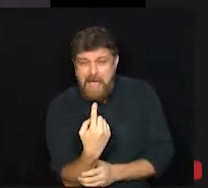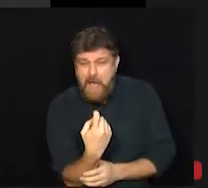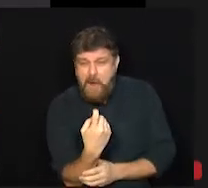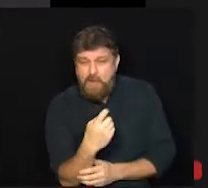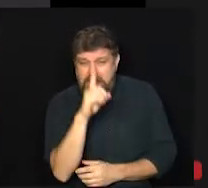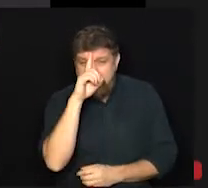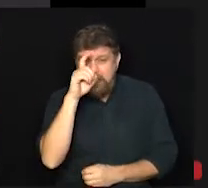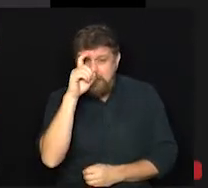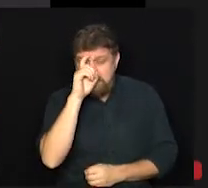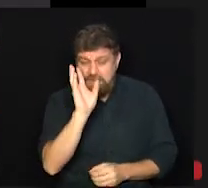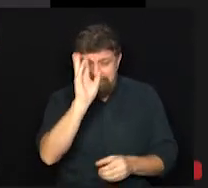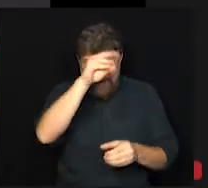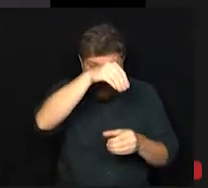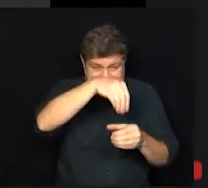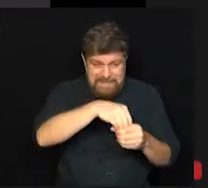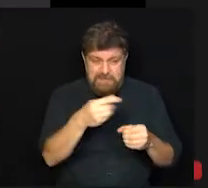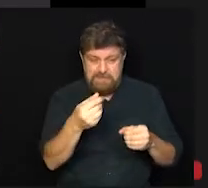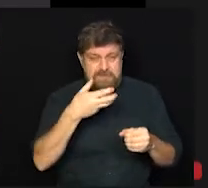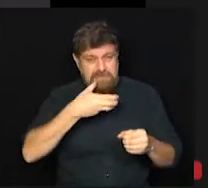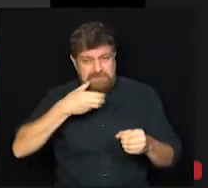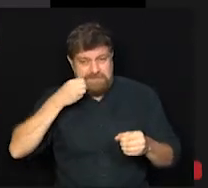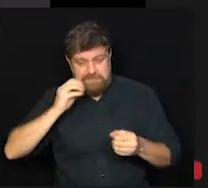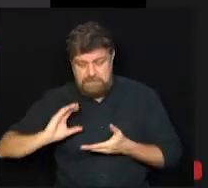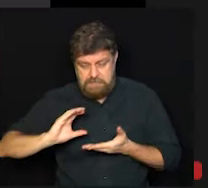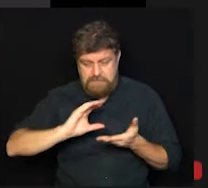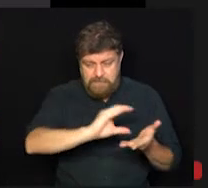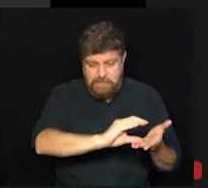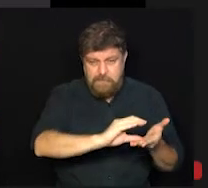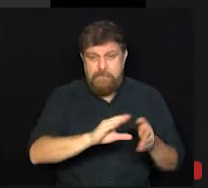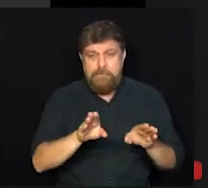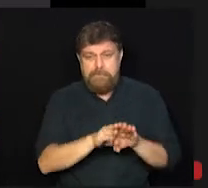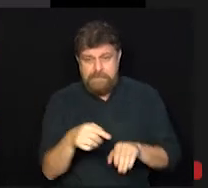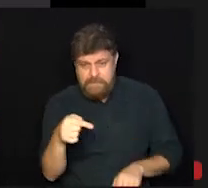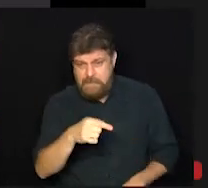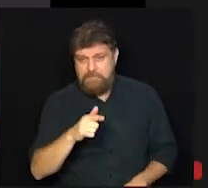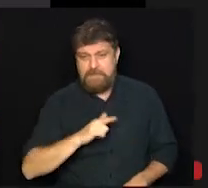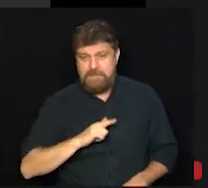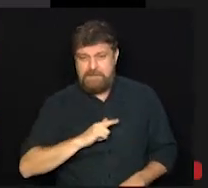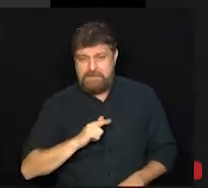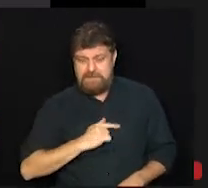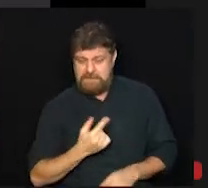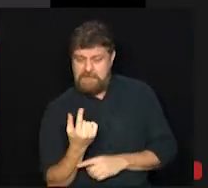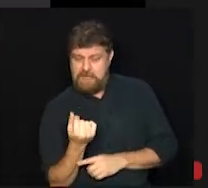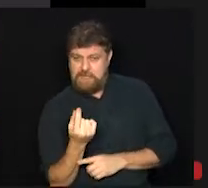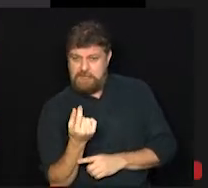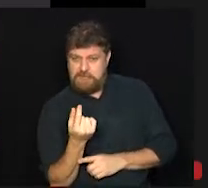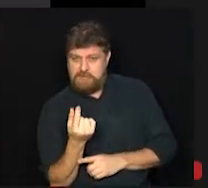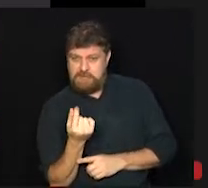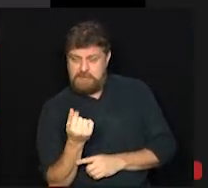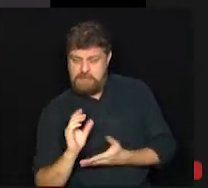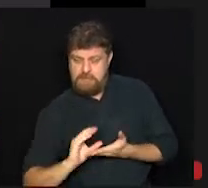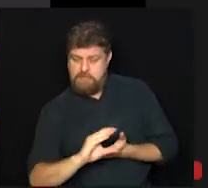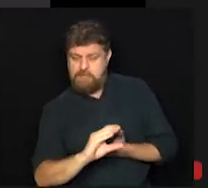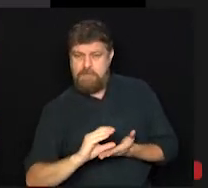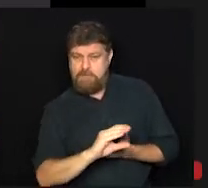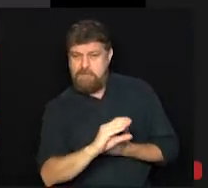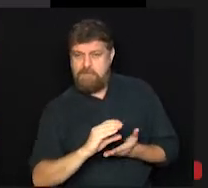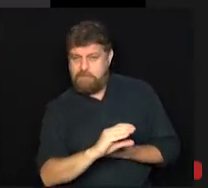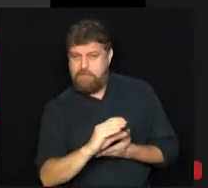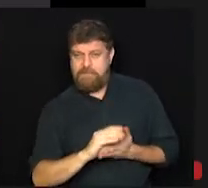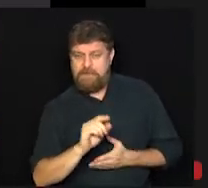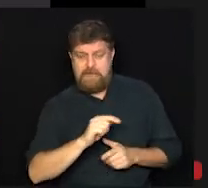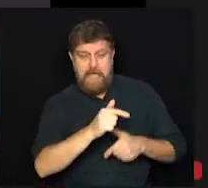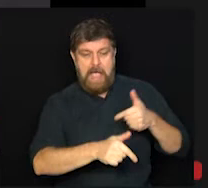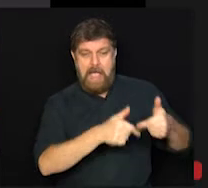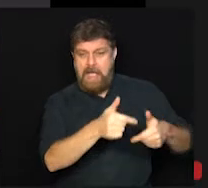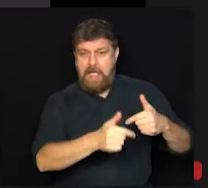está dentro do orçamento da universidade, também existe uma parcela de dinheiro que vem pelo financiamento das atividades